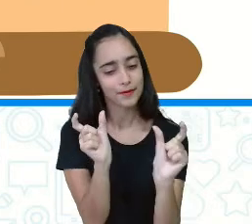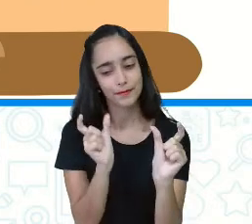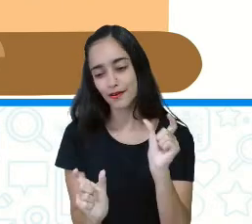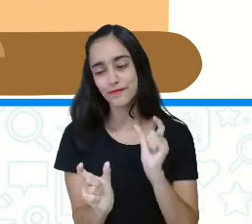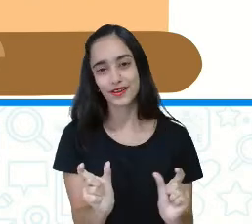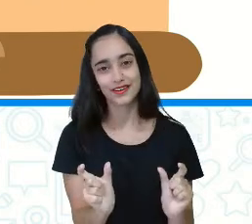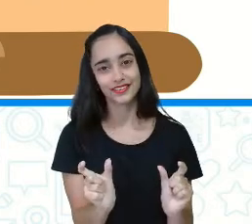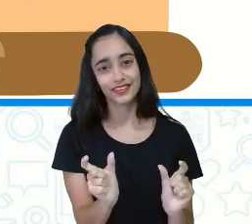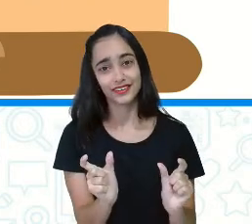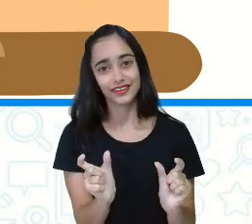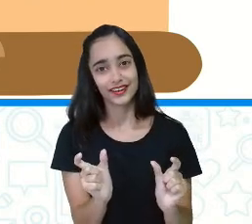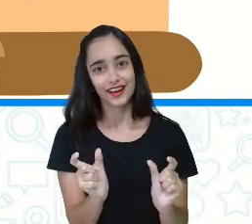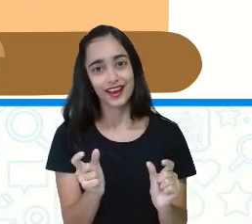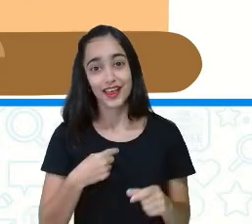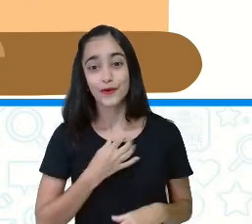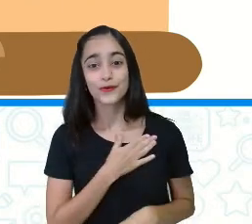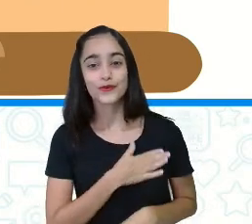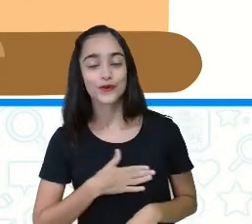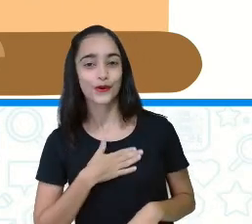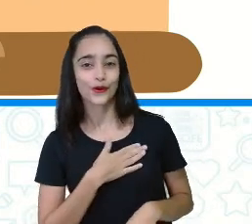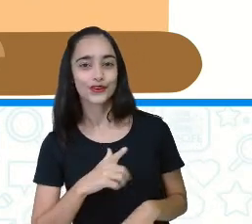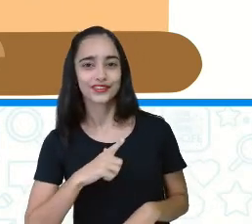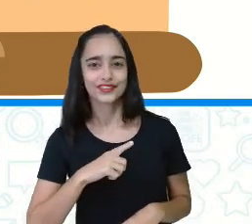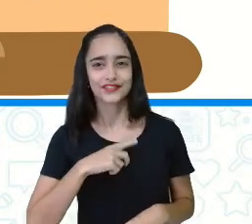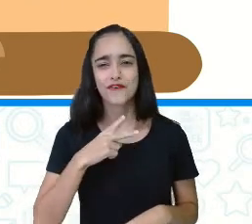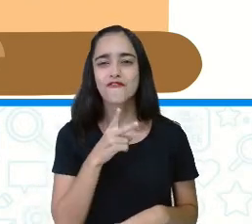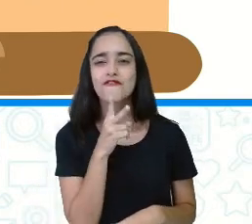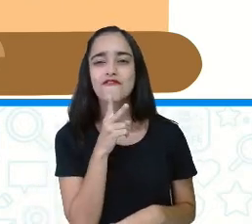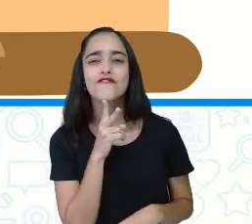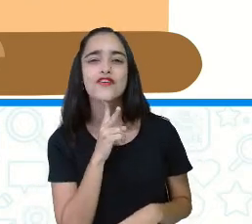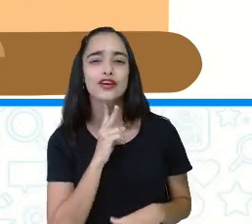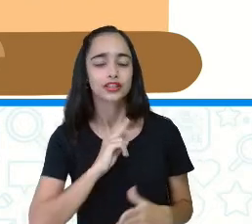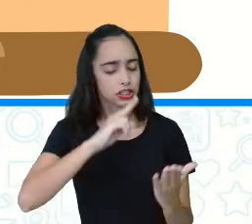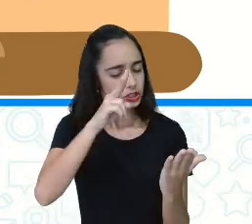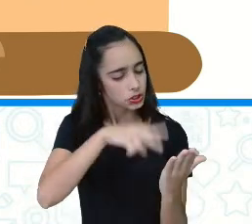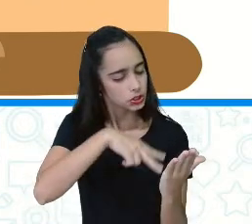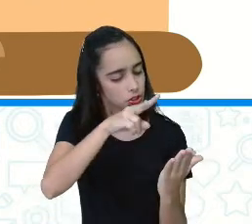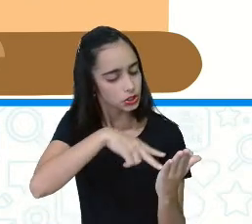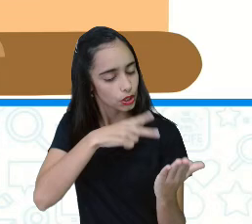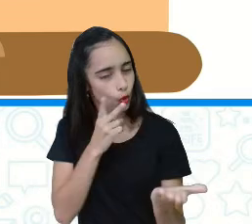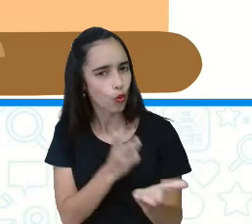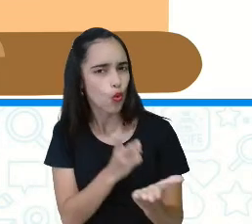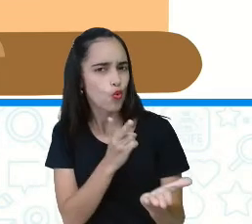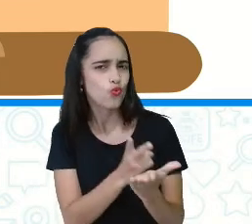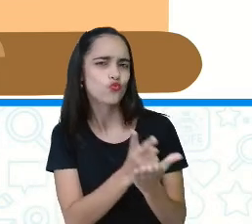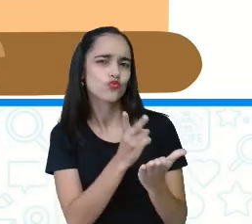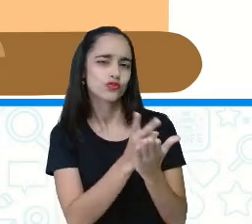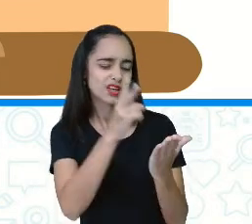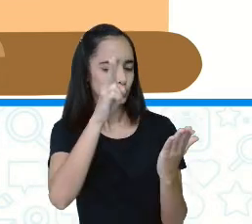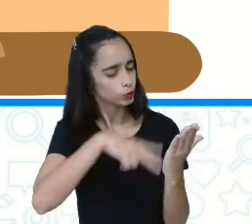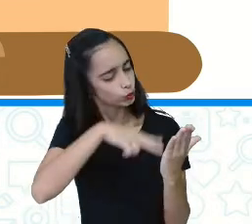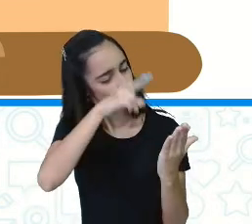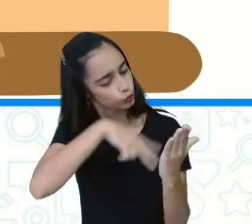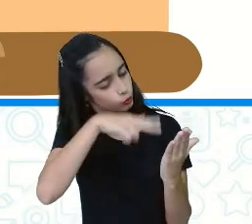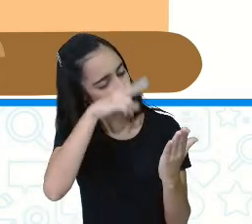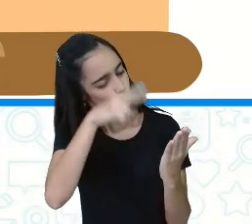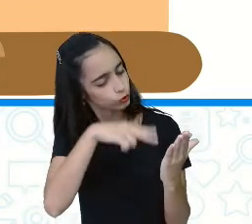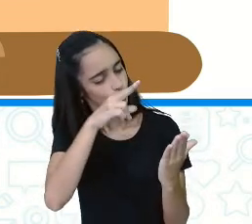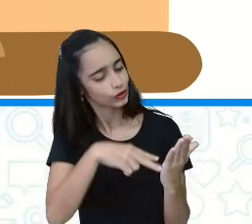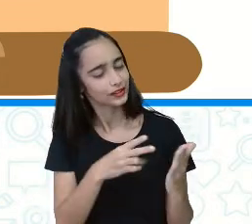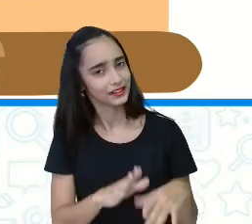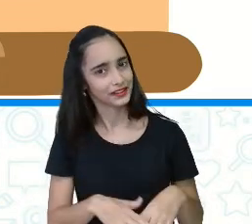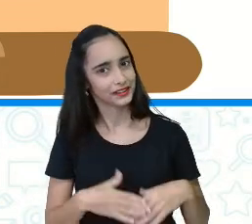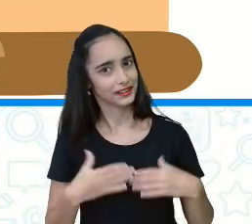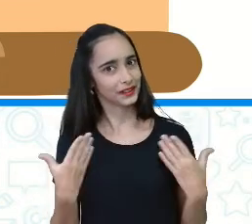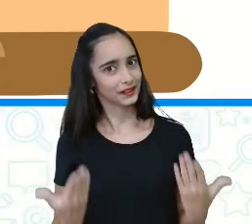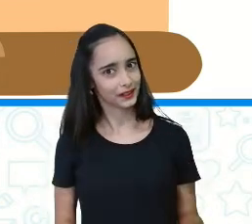sonoridade me dá vontade de fazer a leitura até o final do poema. Então já fica aí a dica para os poetas,